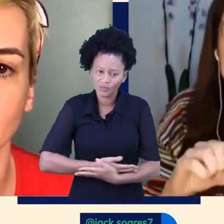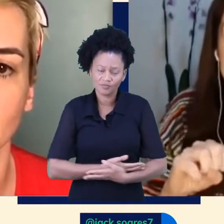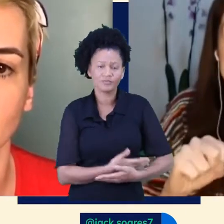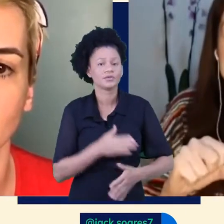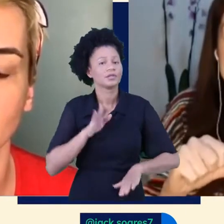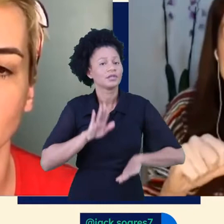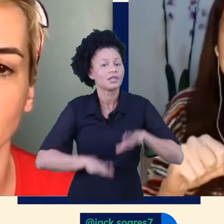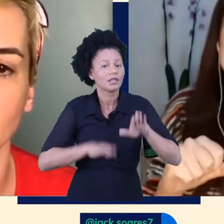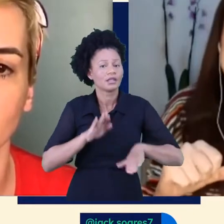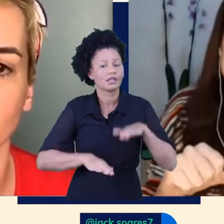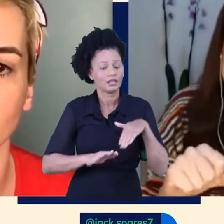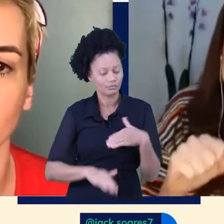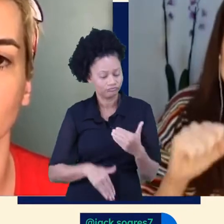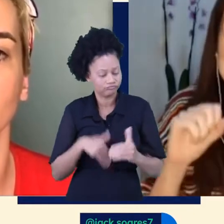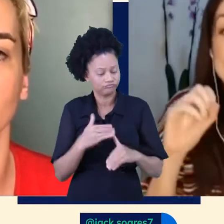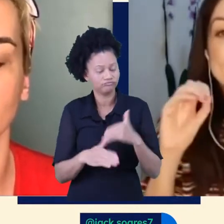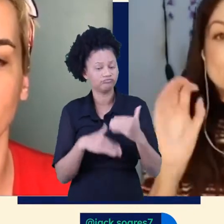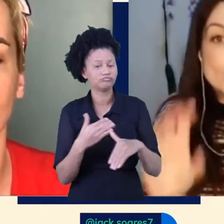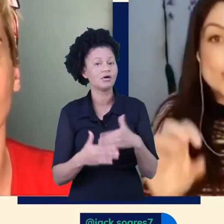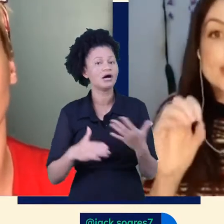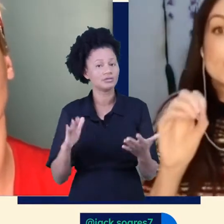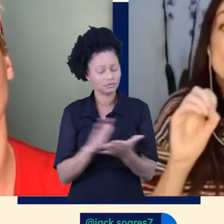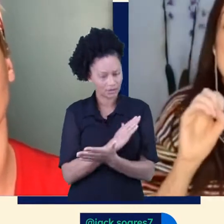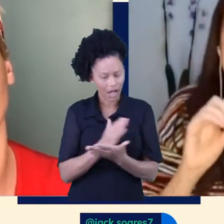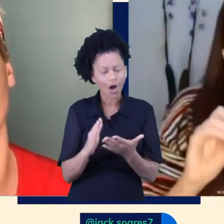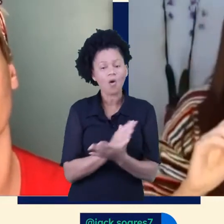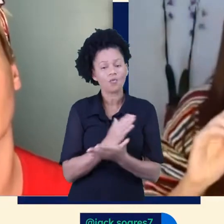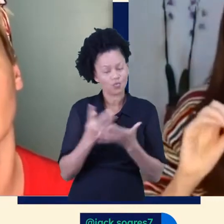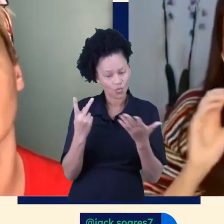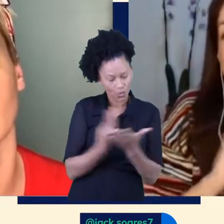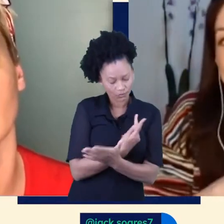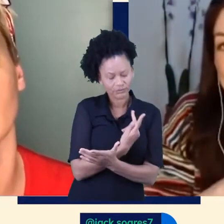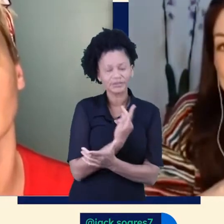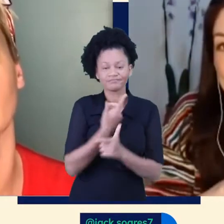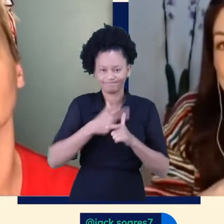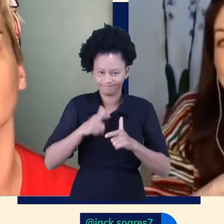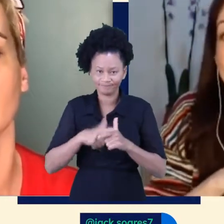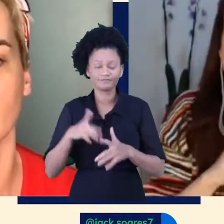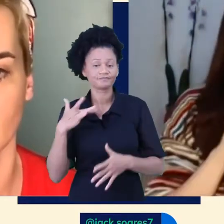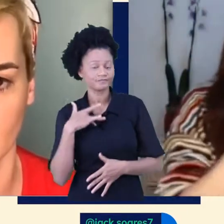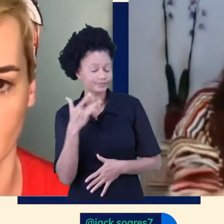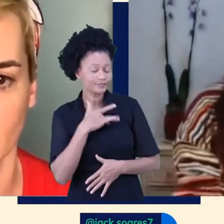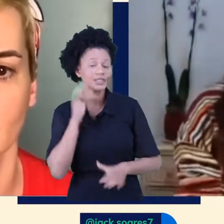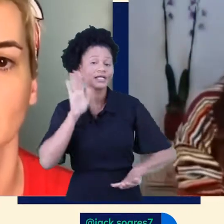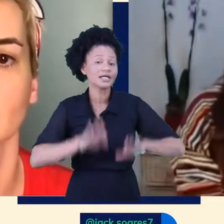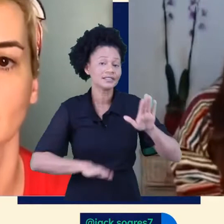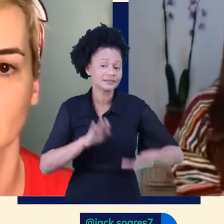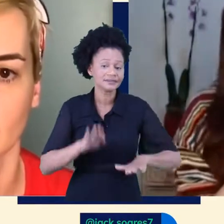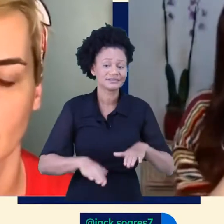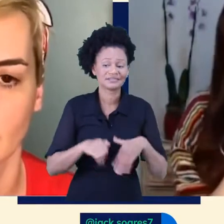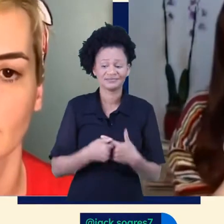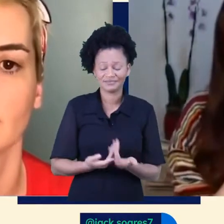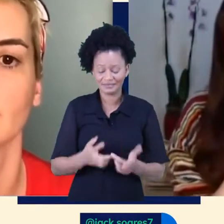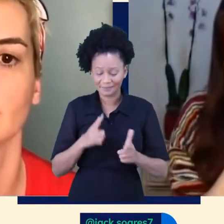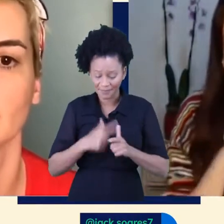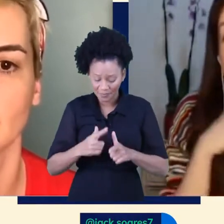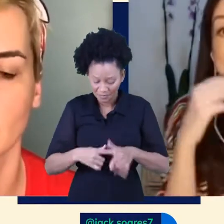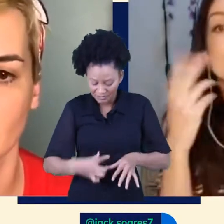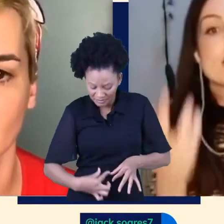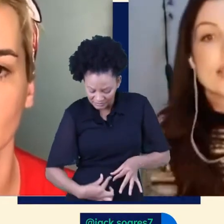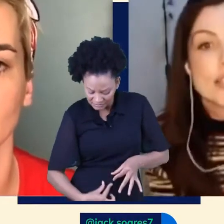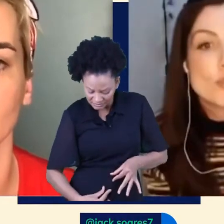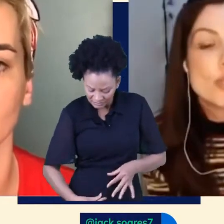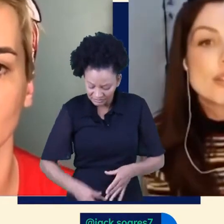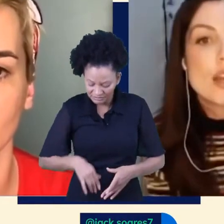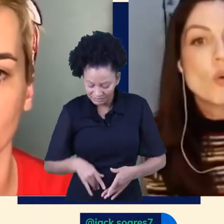algumas implicações sim na saúde. Então, às vezes, por exemplo, a uretra não está bem formada, aí tem que fazer uma cirurgia, né? Às